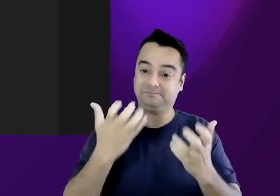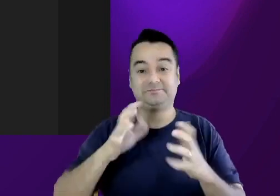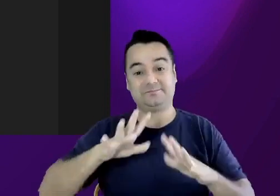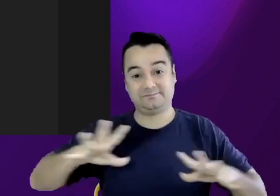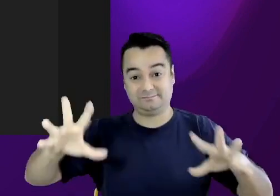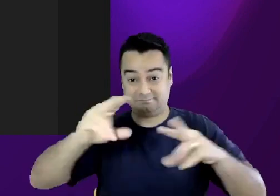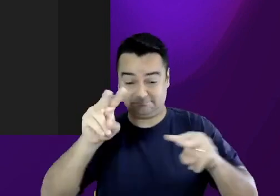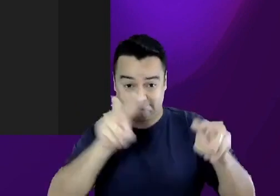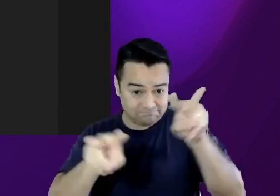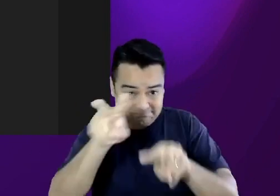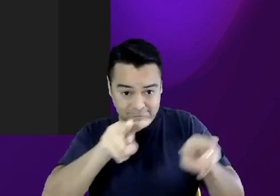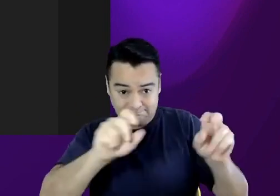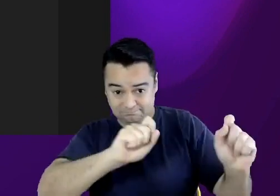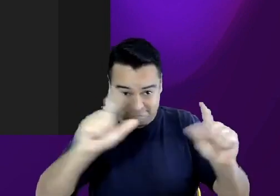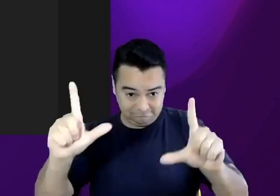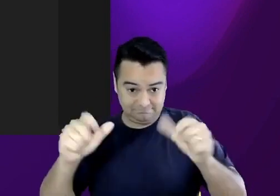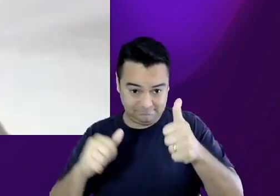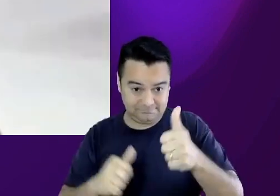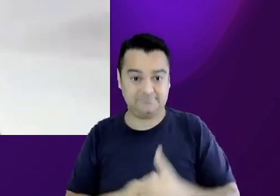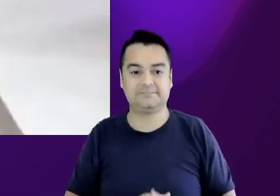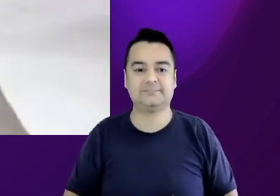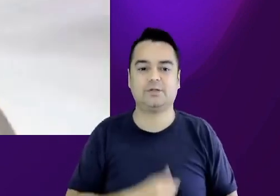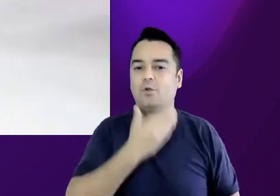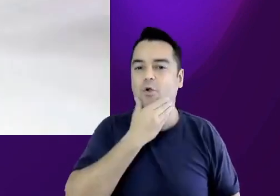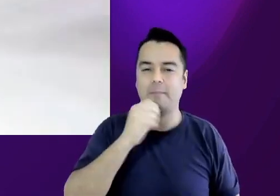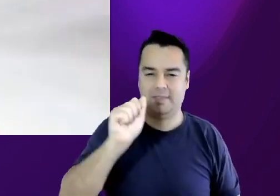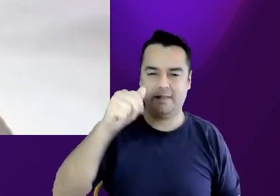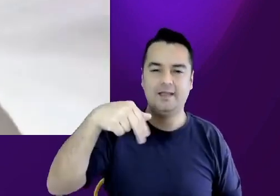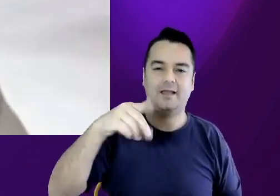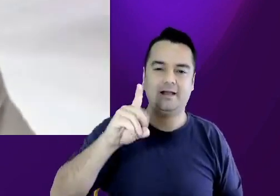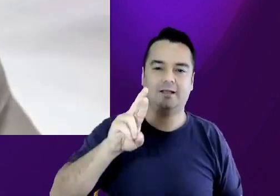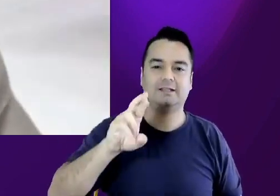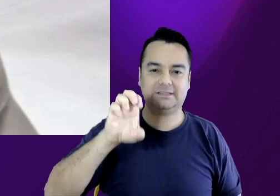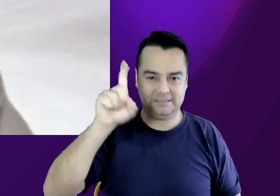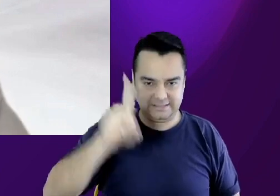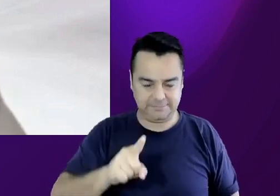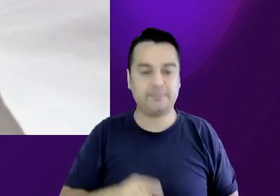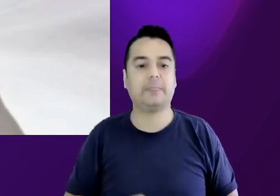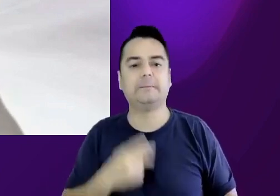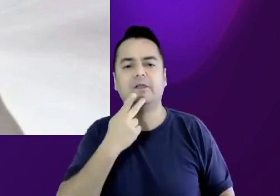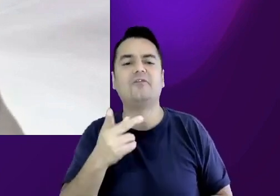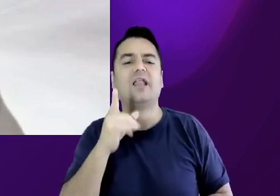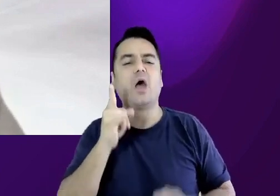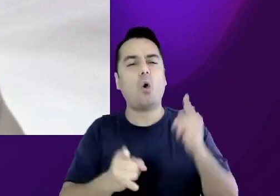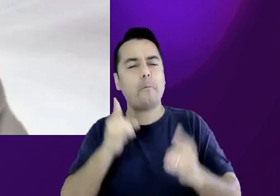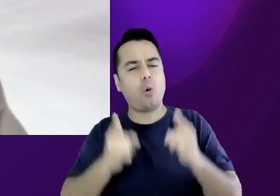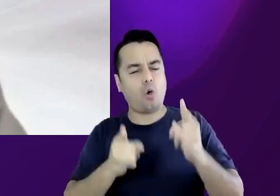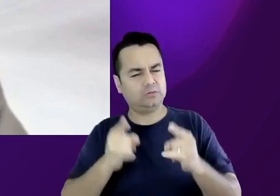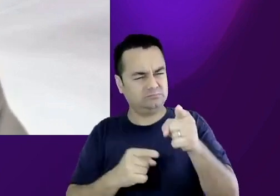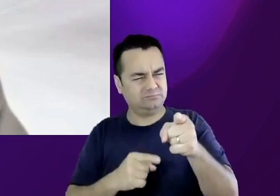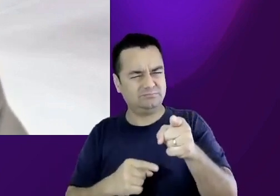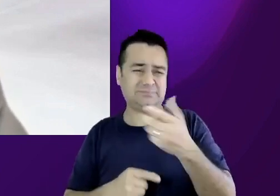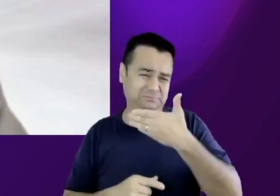minha tela. Então, eu vou falar sobre a gastrectomia robótica e se realmente esse é